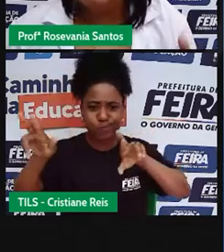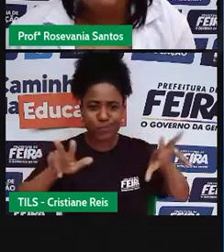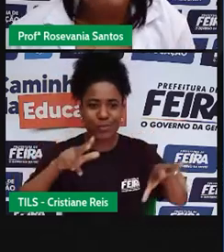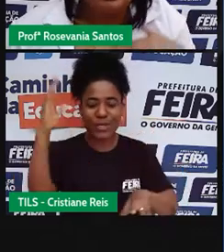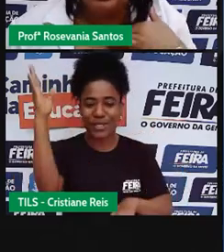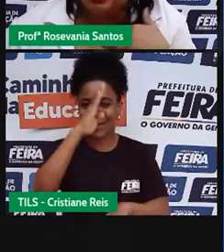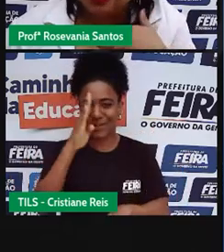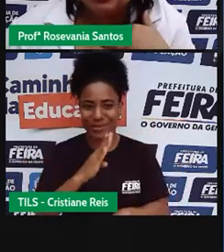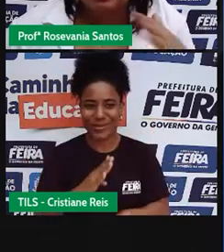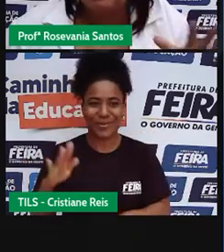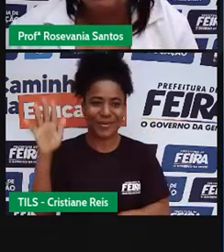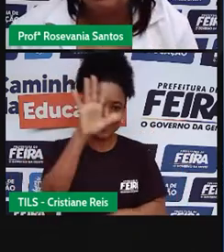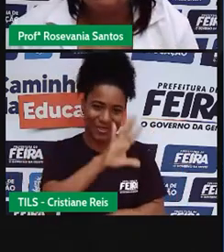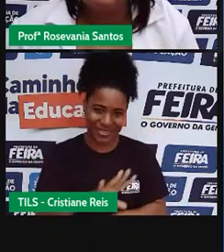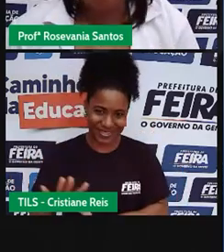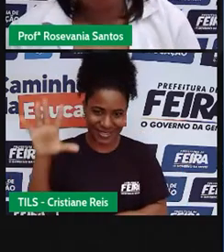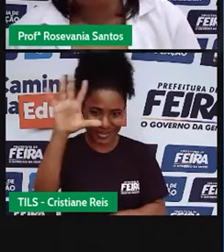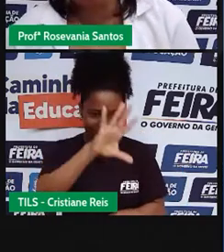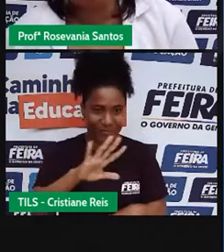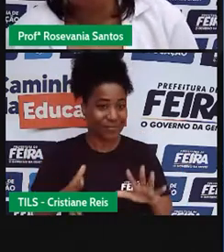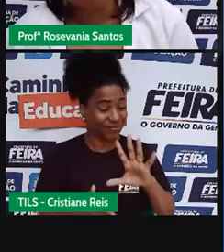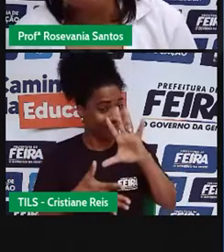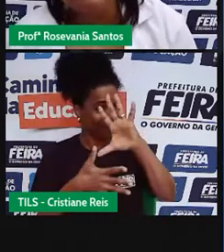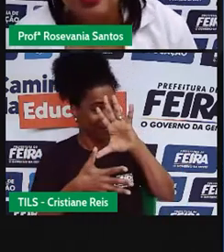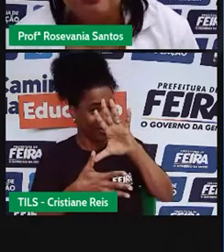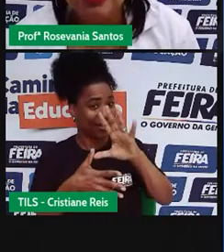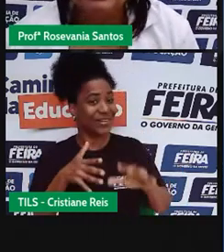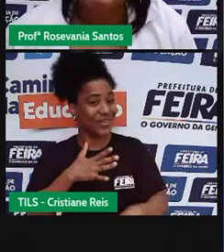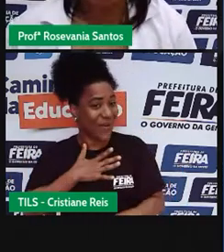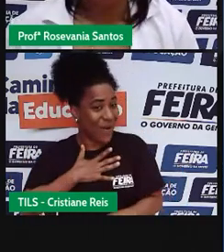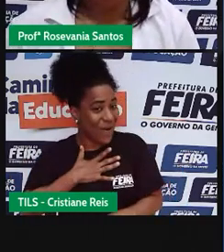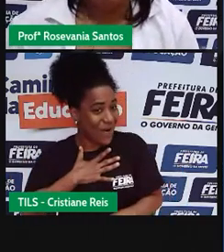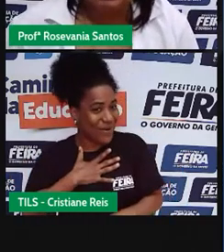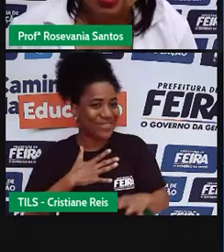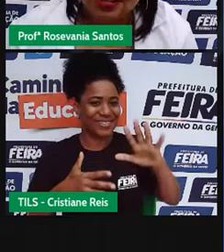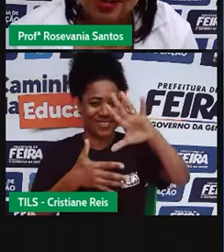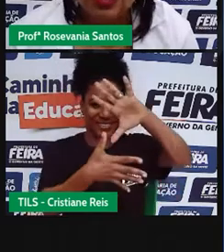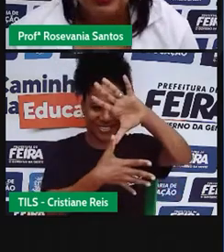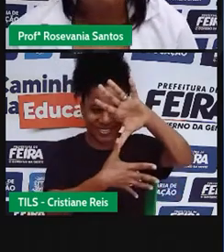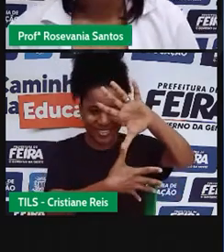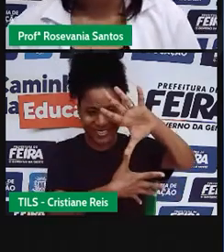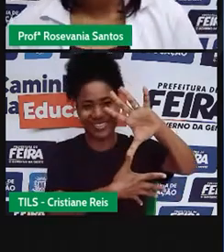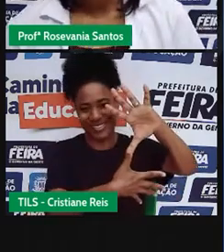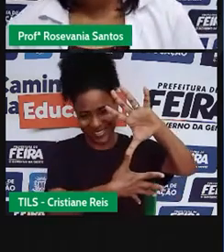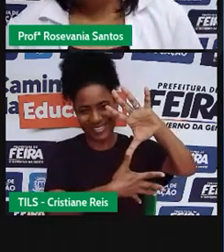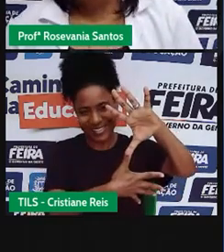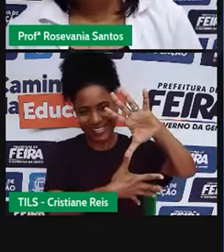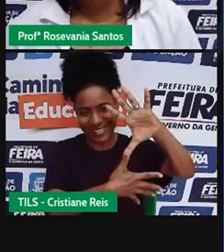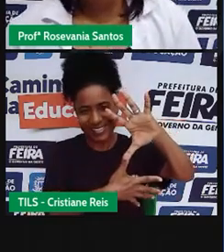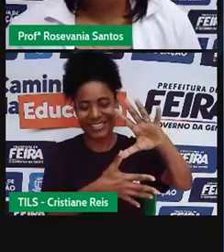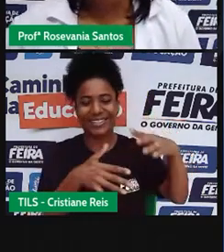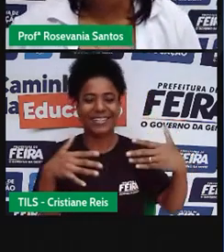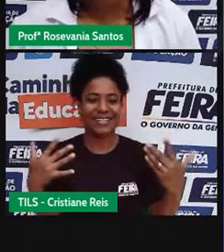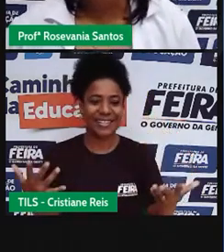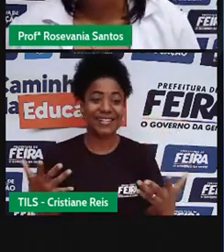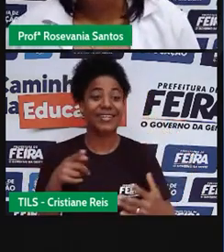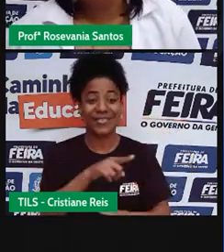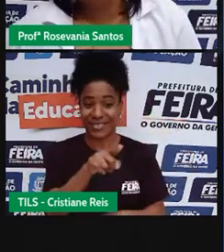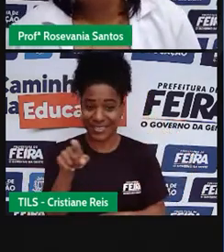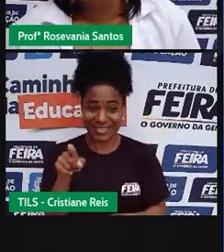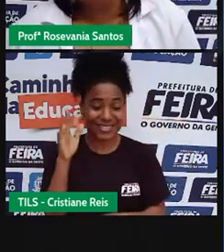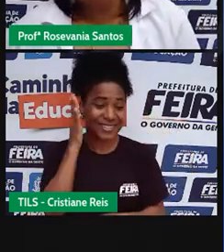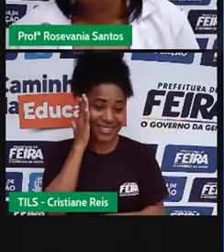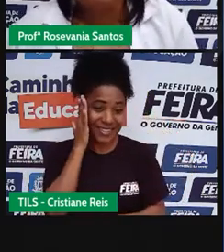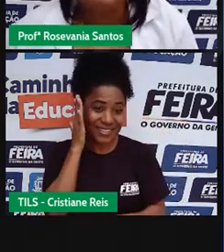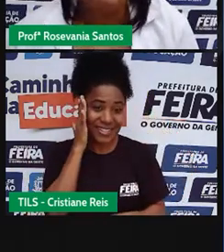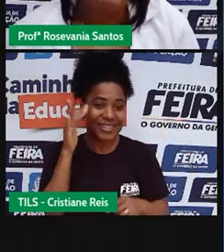maravilhoso, vocês sabem, né, que nós, professores de geografia, nós amamos o mapa, né? Então, não podia deixar de faltar. E, como vocês sabem, falar